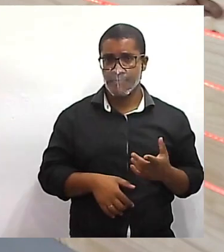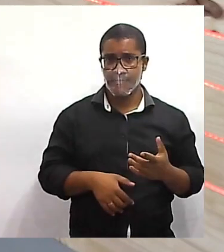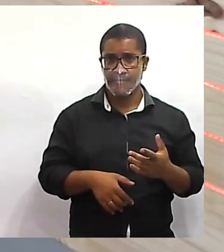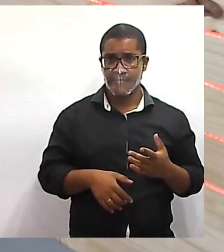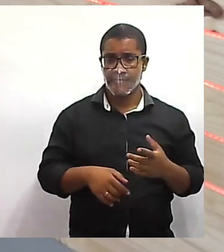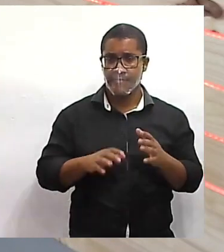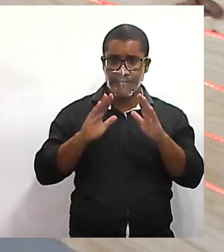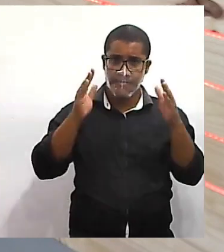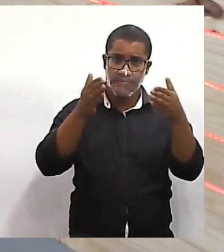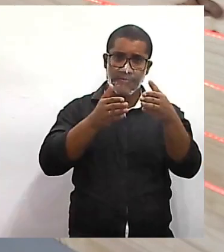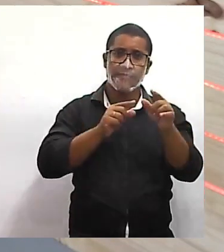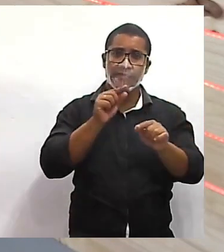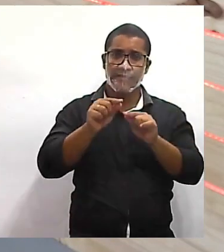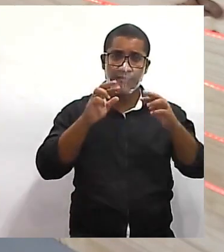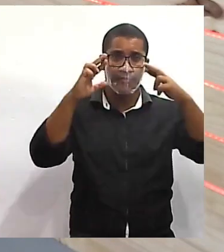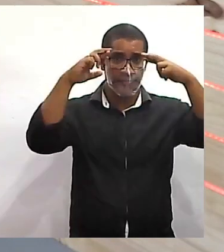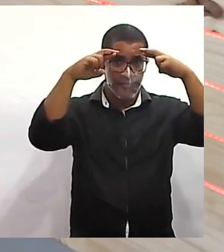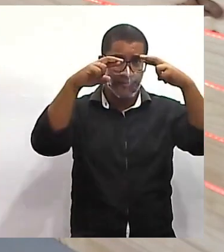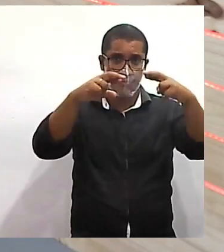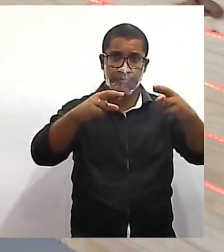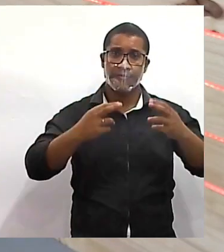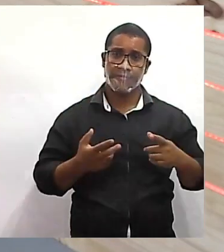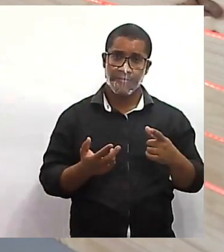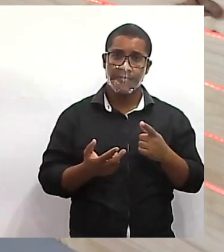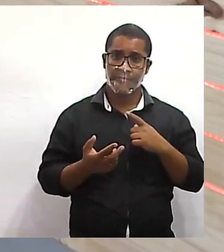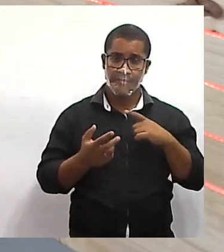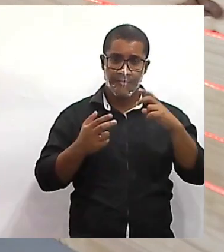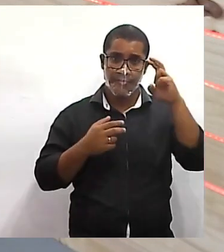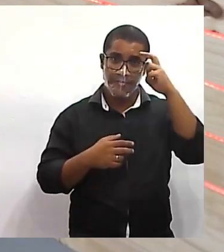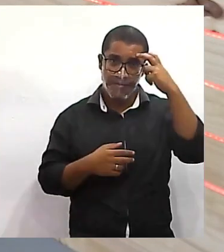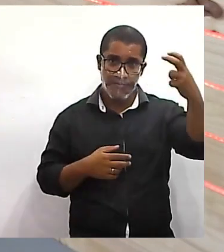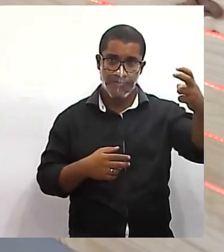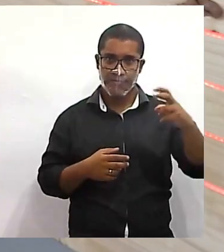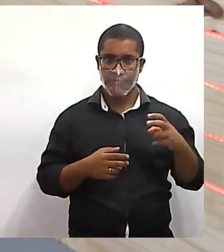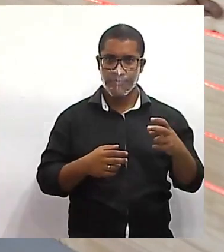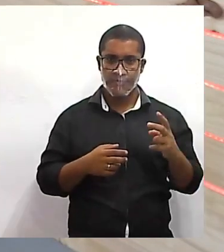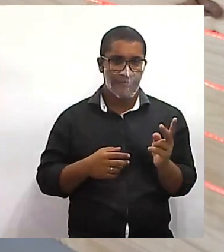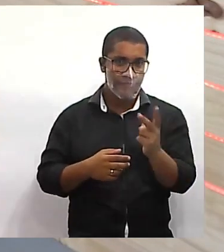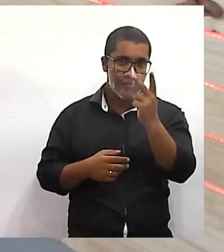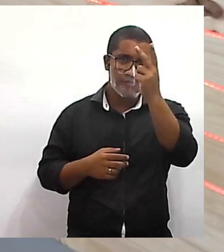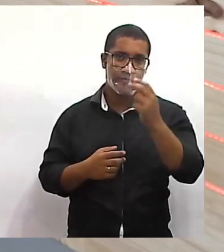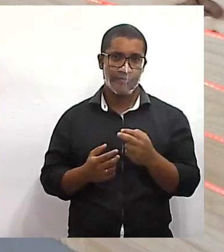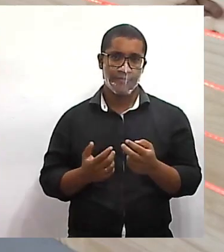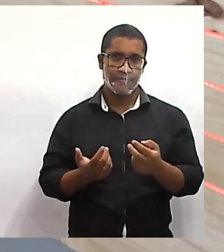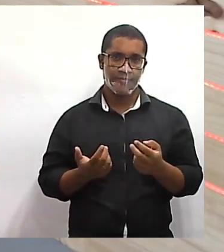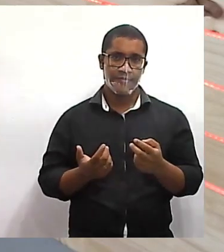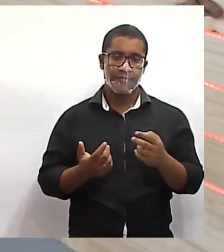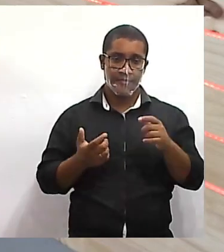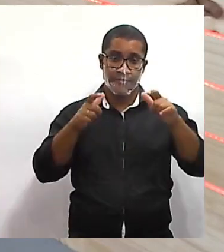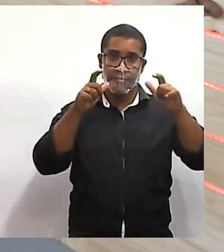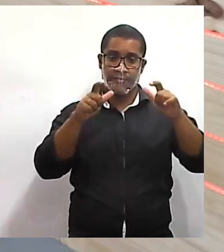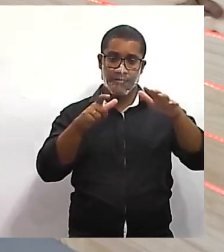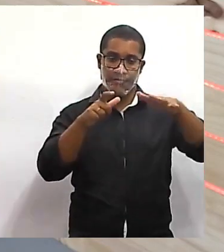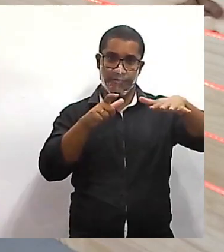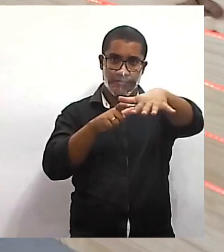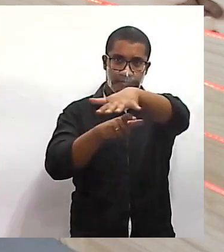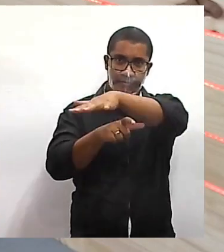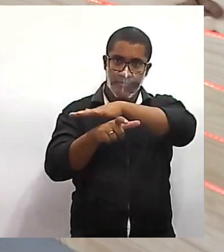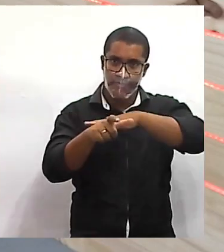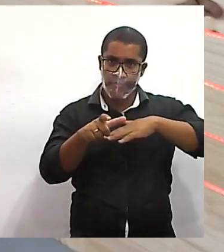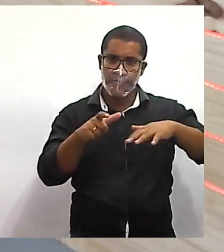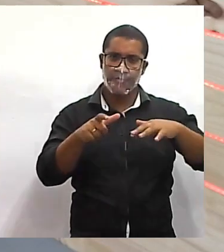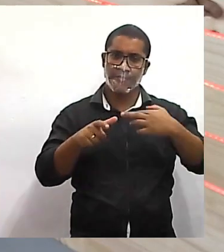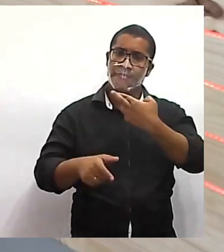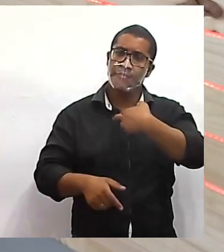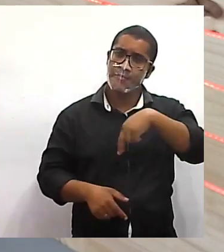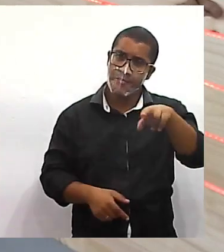Na questão do respeito à cultura, aos valores daquela localidade, daquela